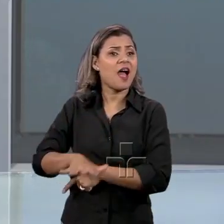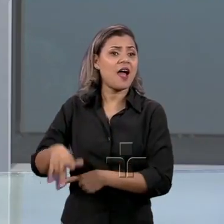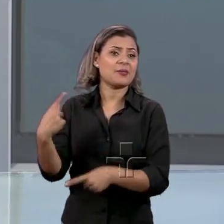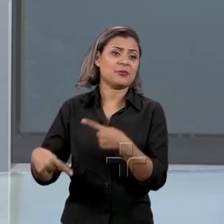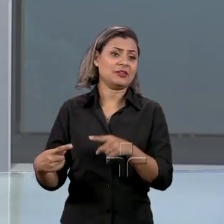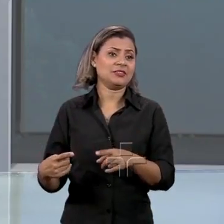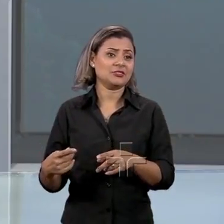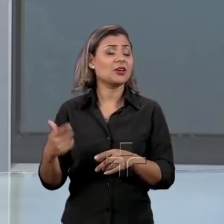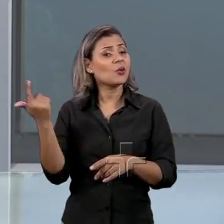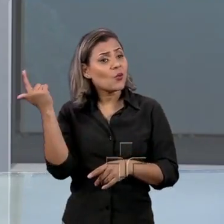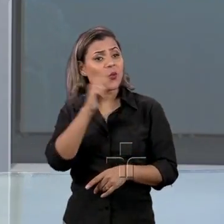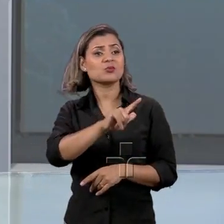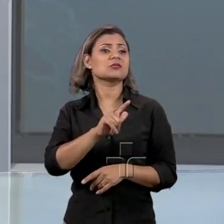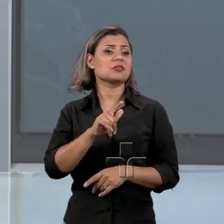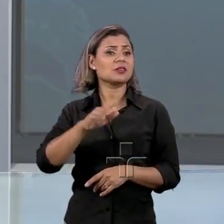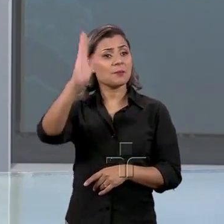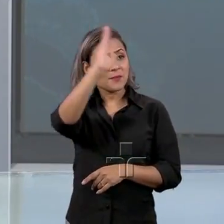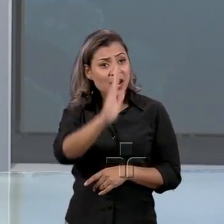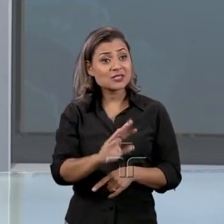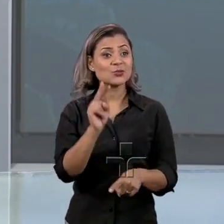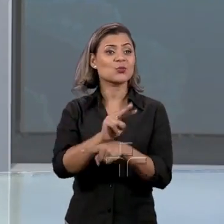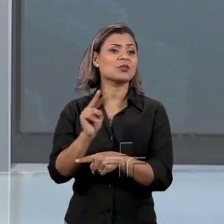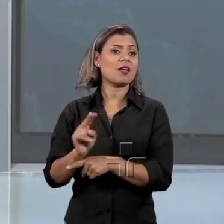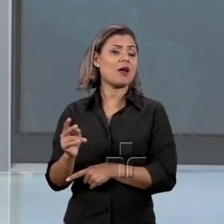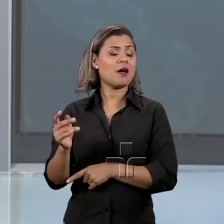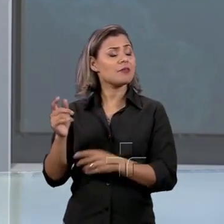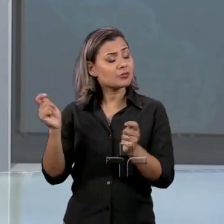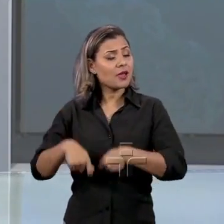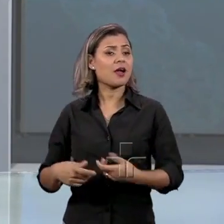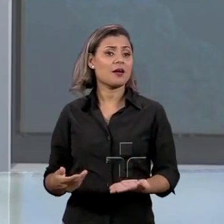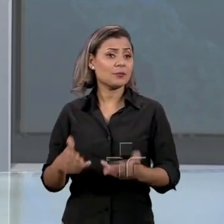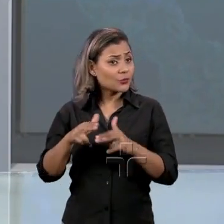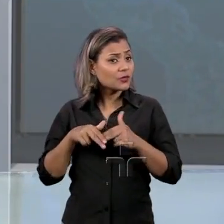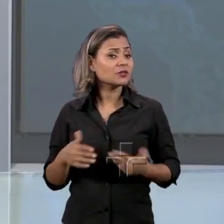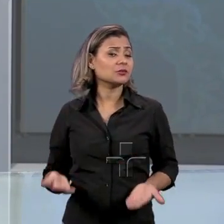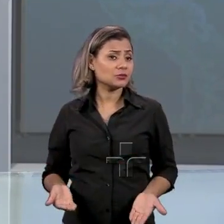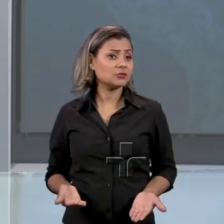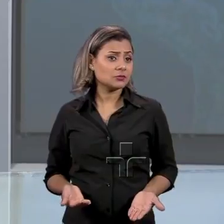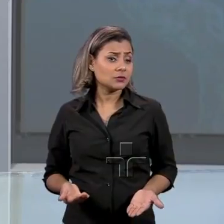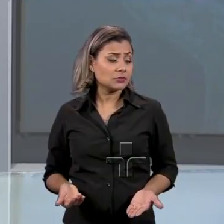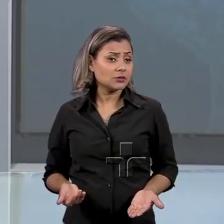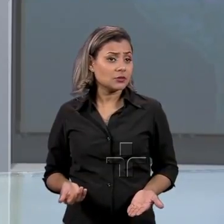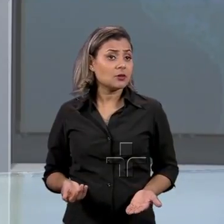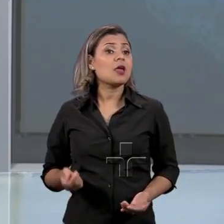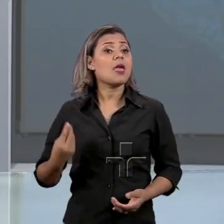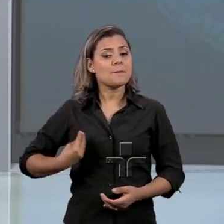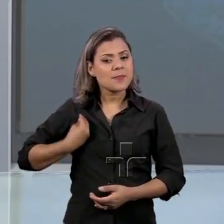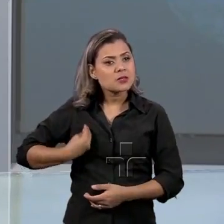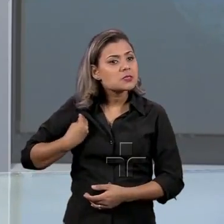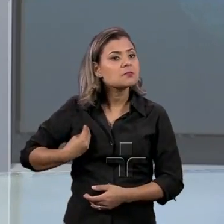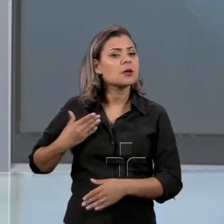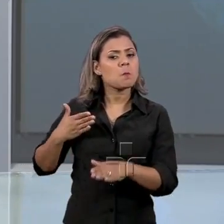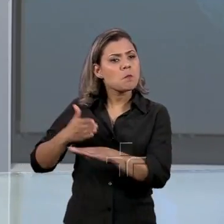grande condomínio, né? País, Brasil, em escala, é claro, mega. Mas é isso, é participar. Então, nesse sentido, é